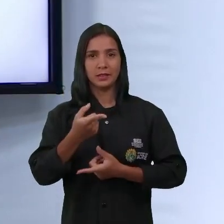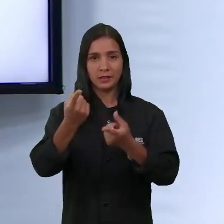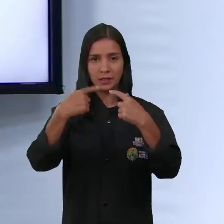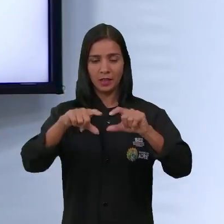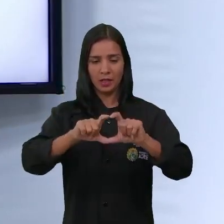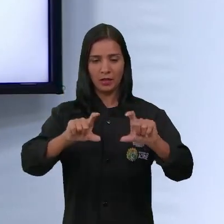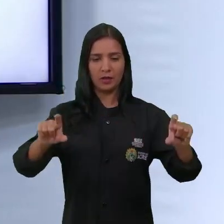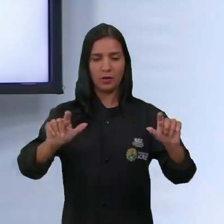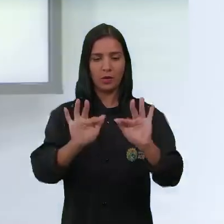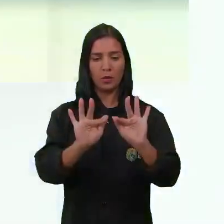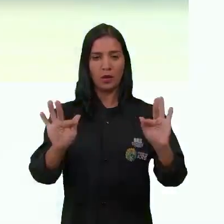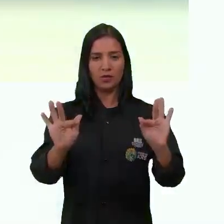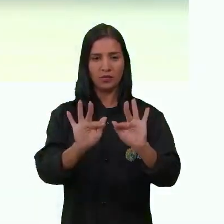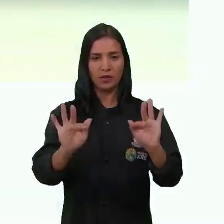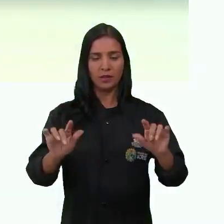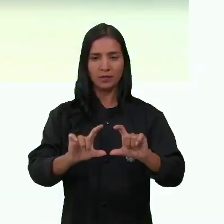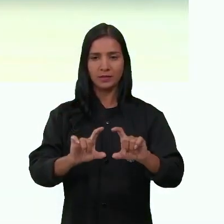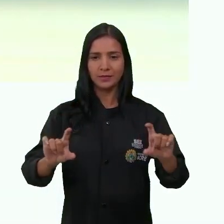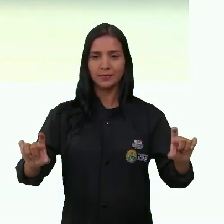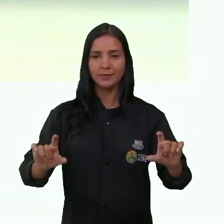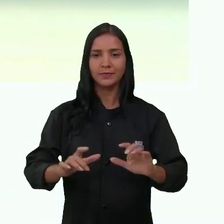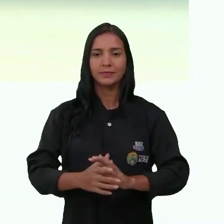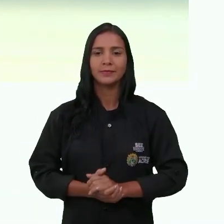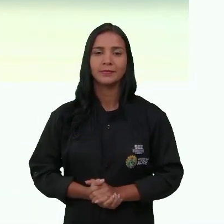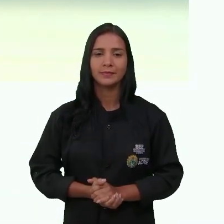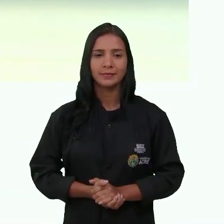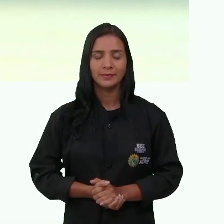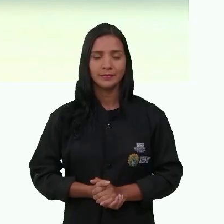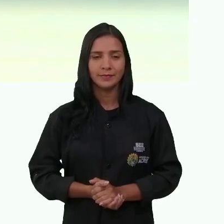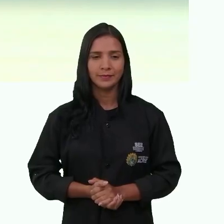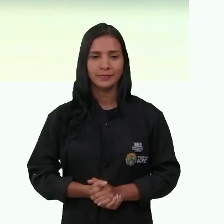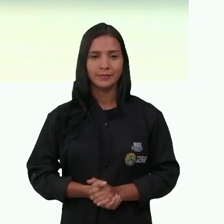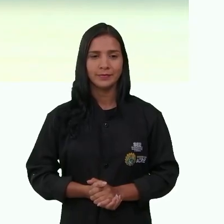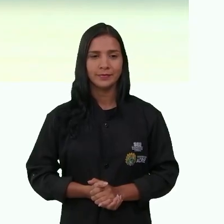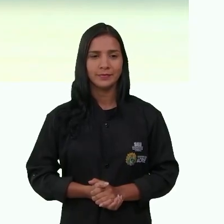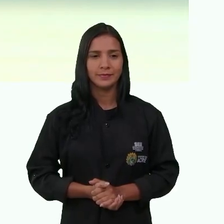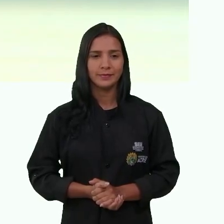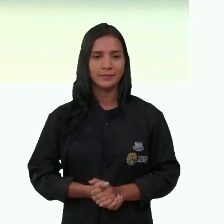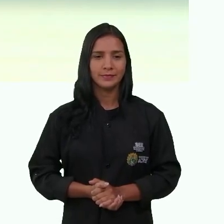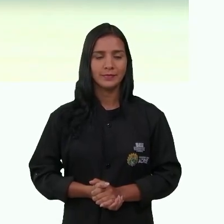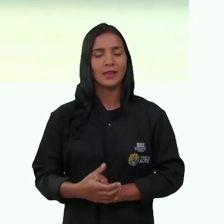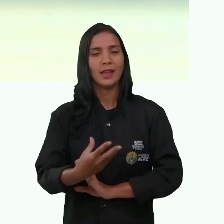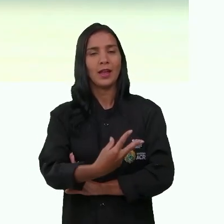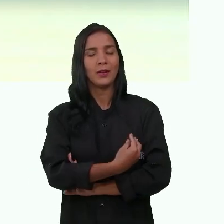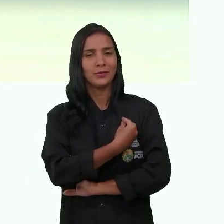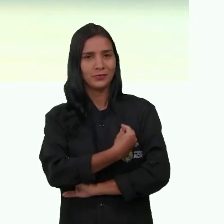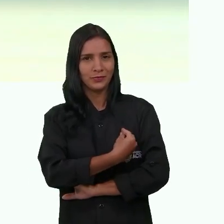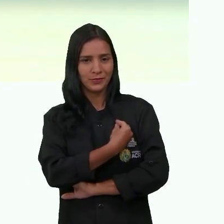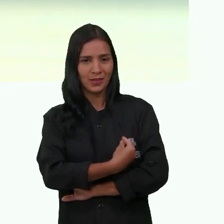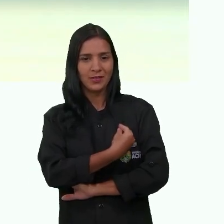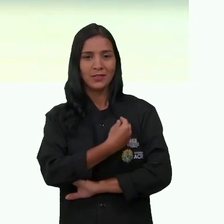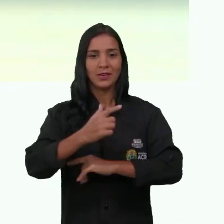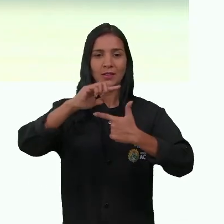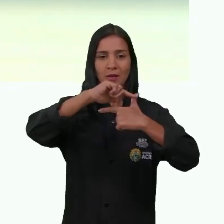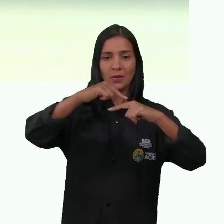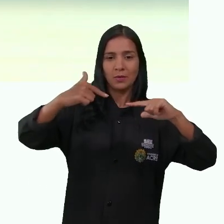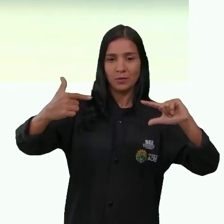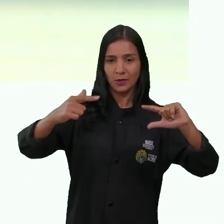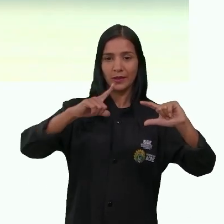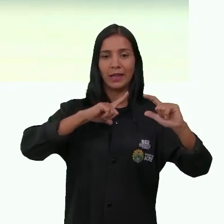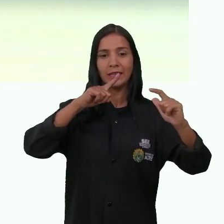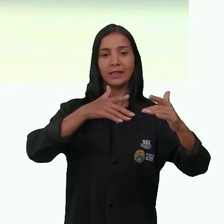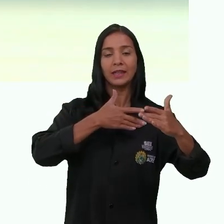escrito justamente o quê? Vamos observar? A vida moderna traz dilemas que nem sempre